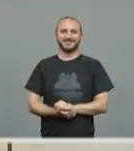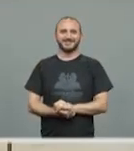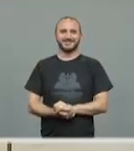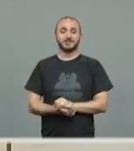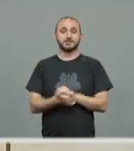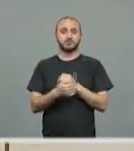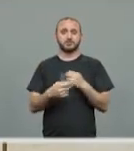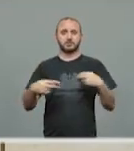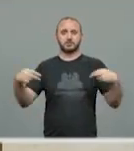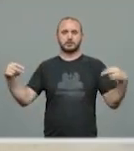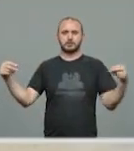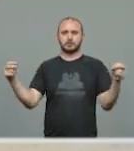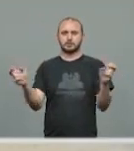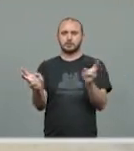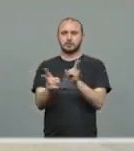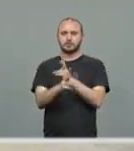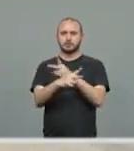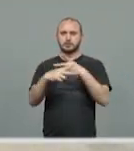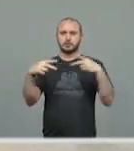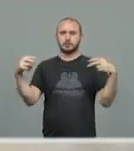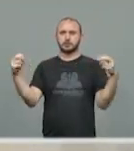A tempestade